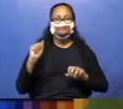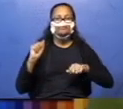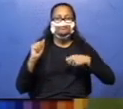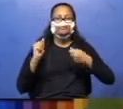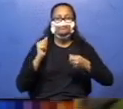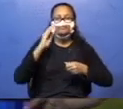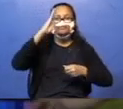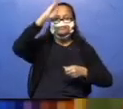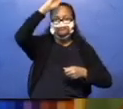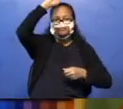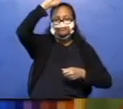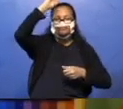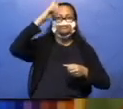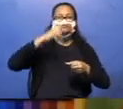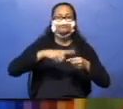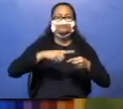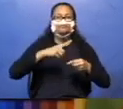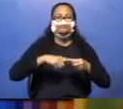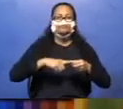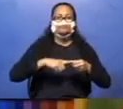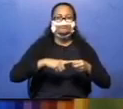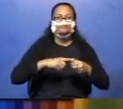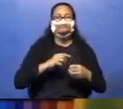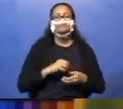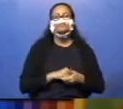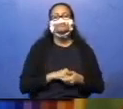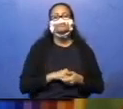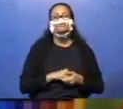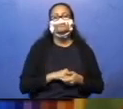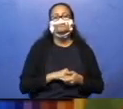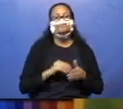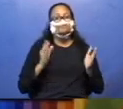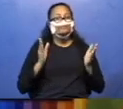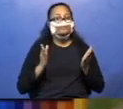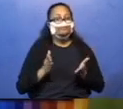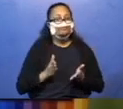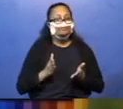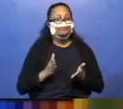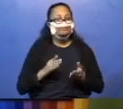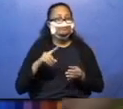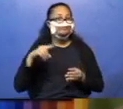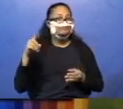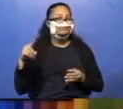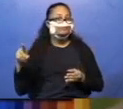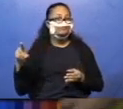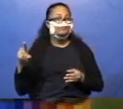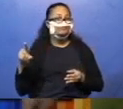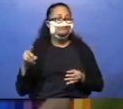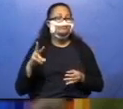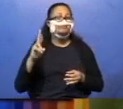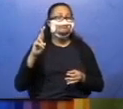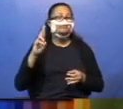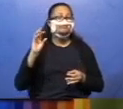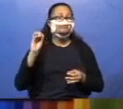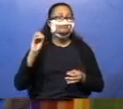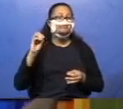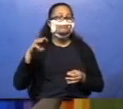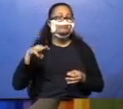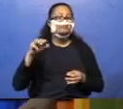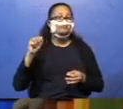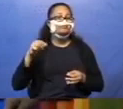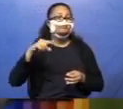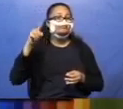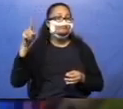da Itália, onde fica o Papa. Roma. Agora a gente vai colocar o tio. Pega o seu lápis de escrever aí, para você escrever